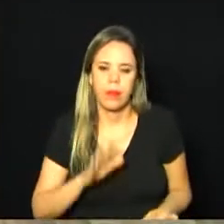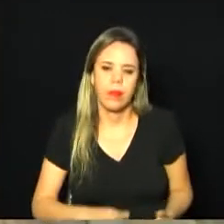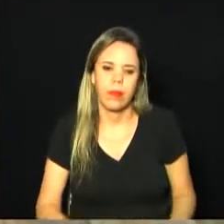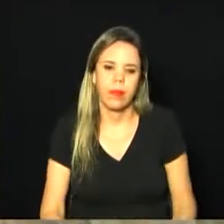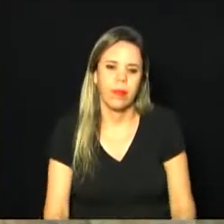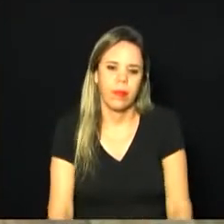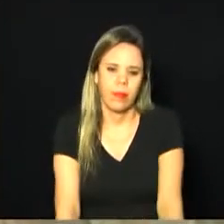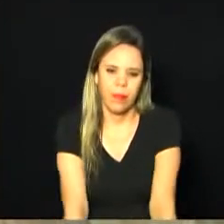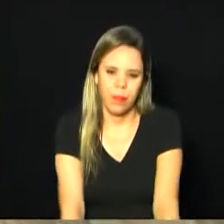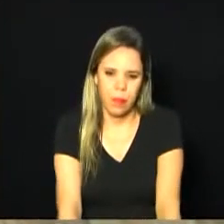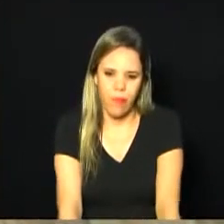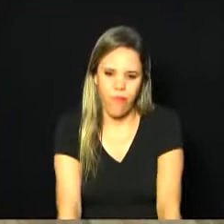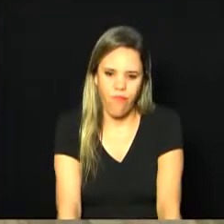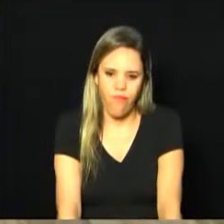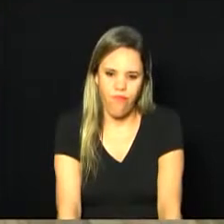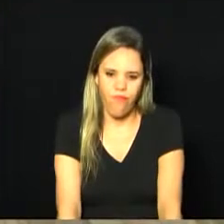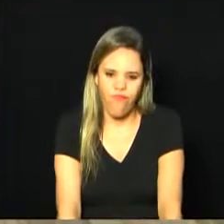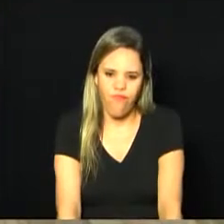tarde